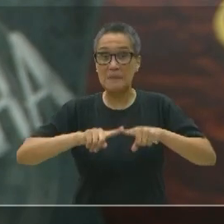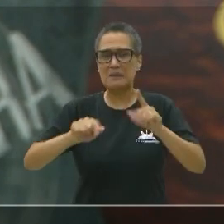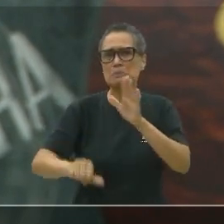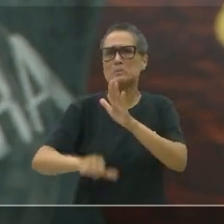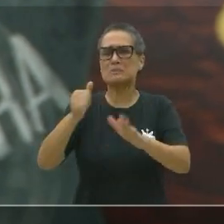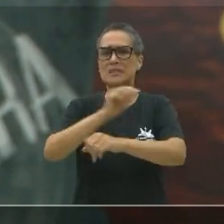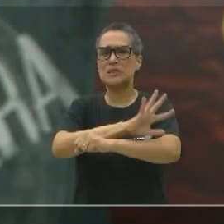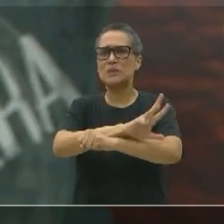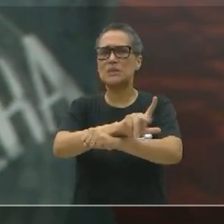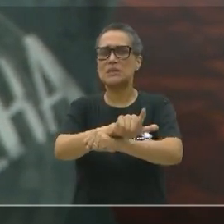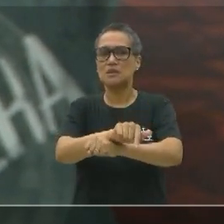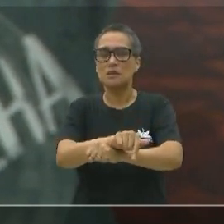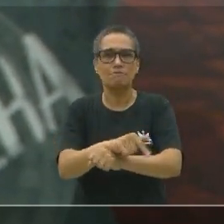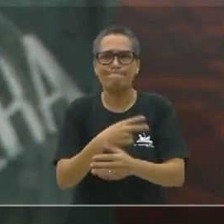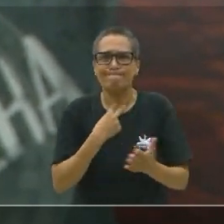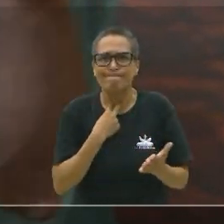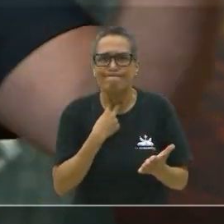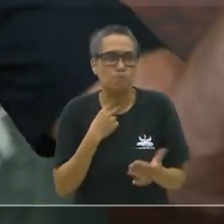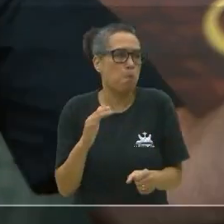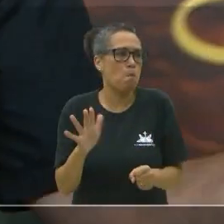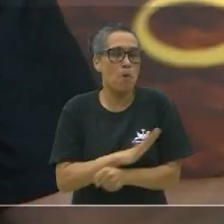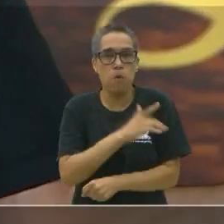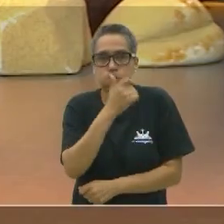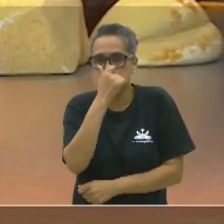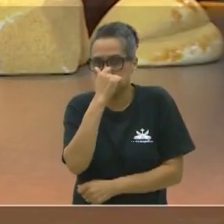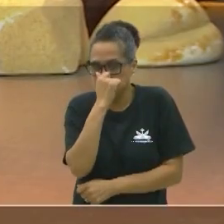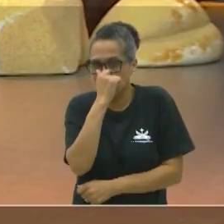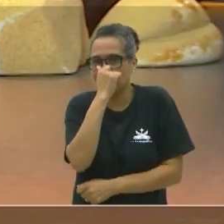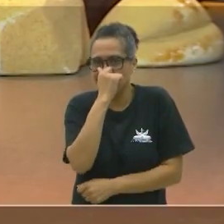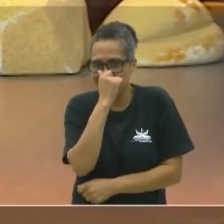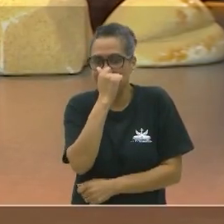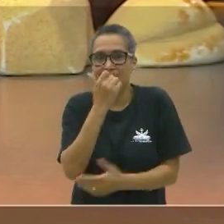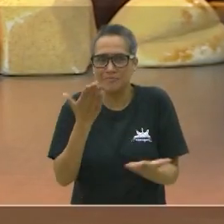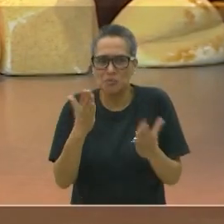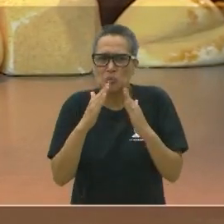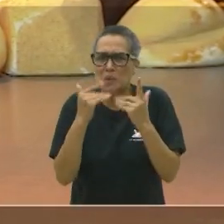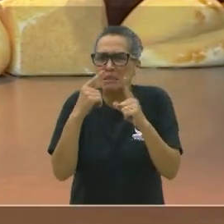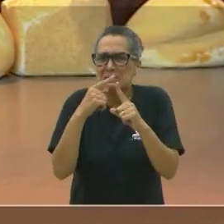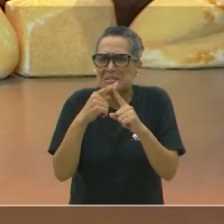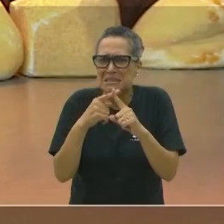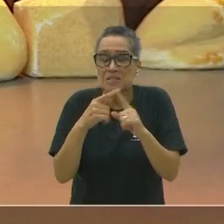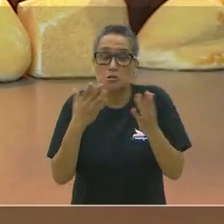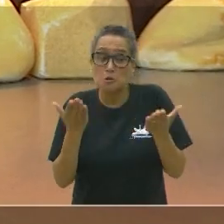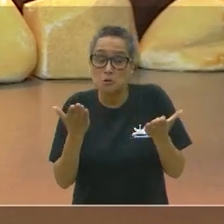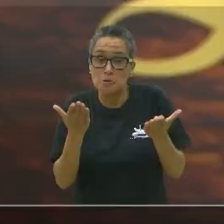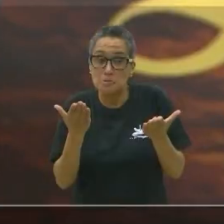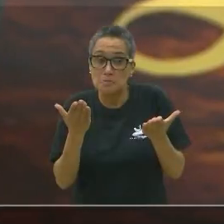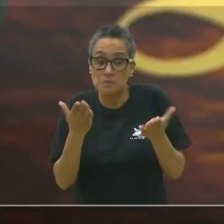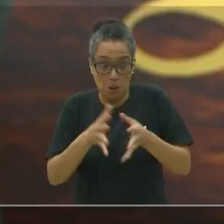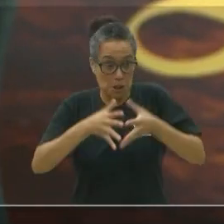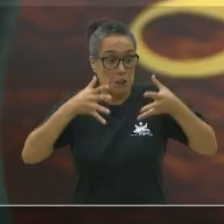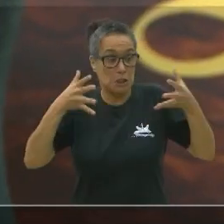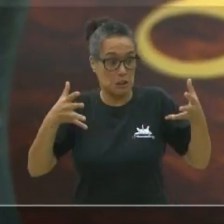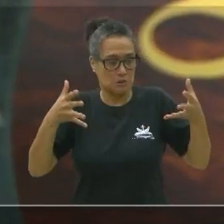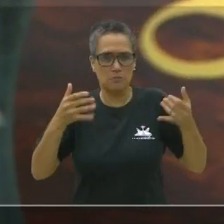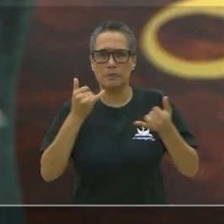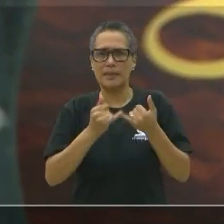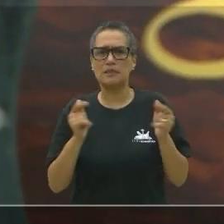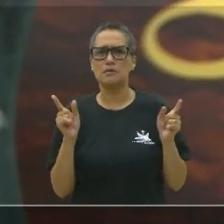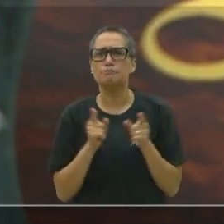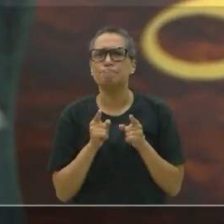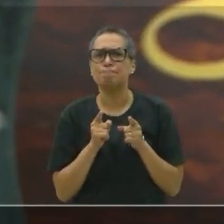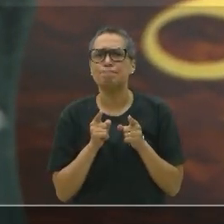Jericó, já não cabia. Uma igreja que aparentemente era uma igreja grande, se tornou uma igreja